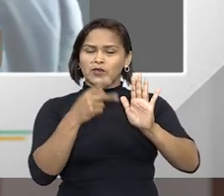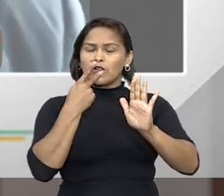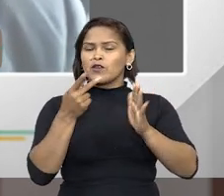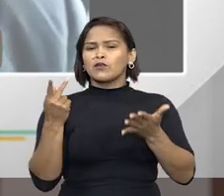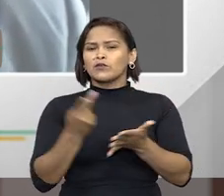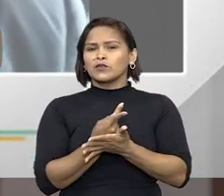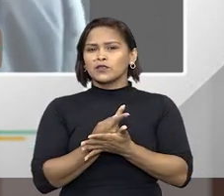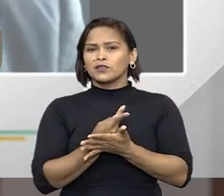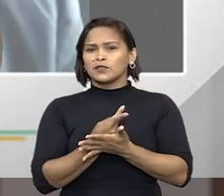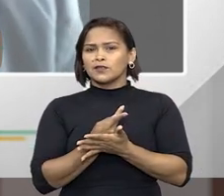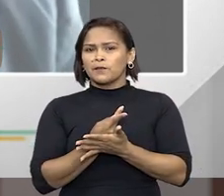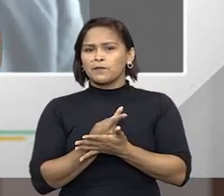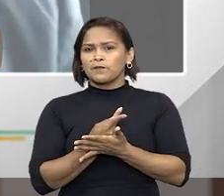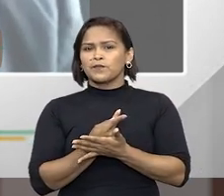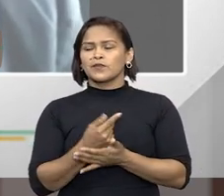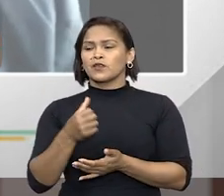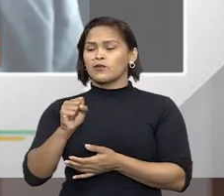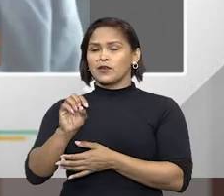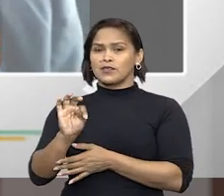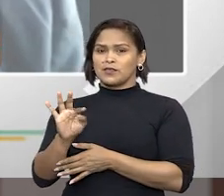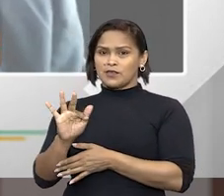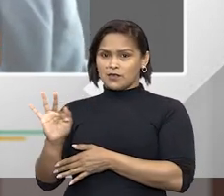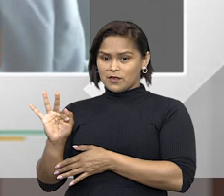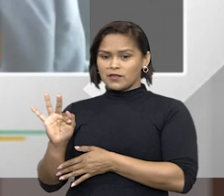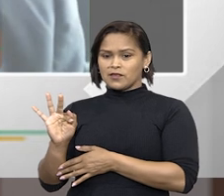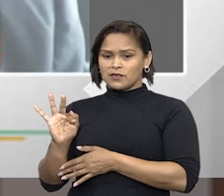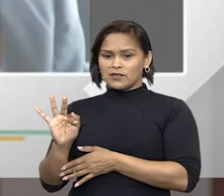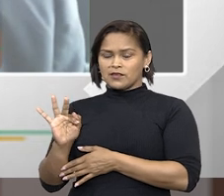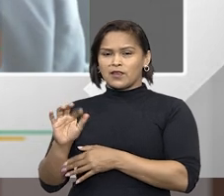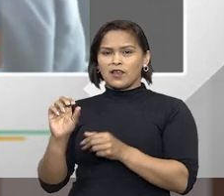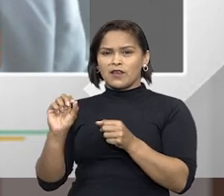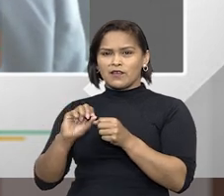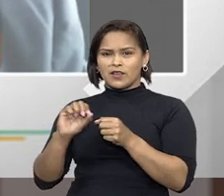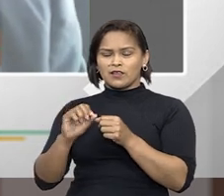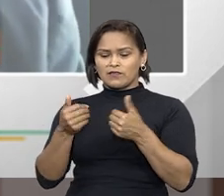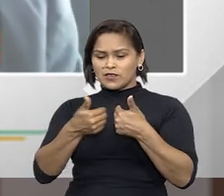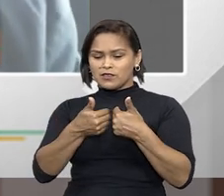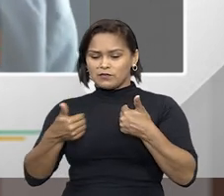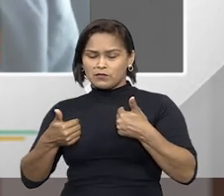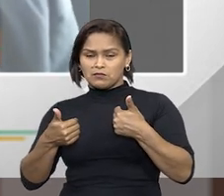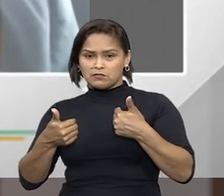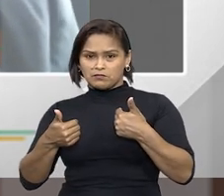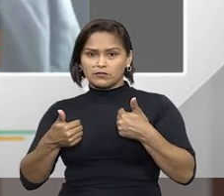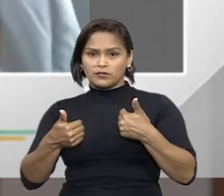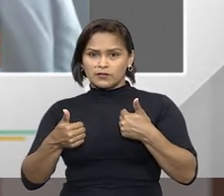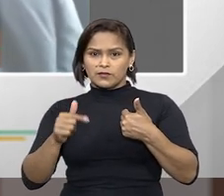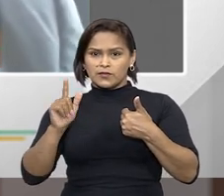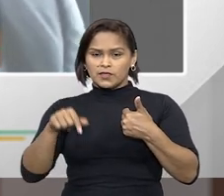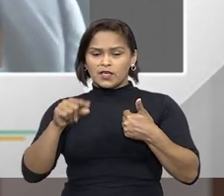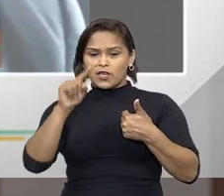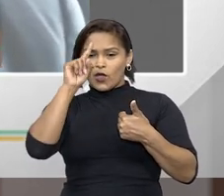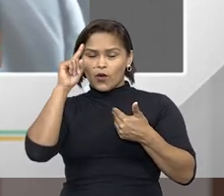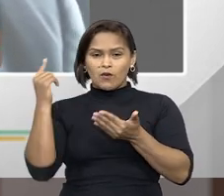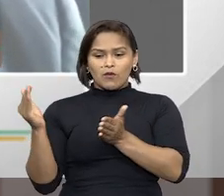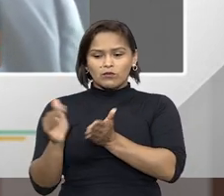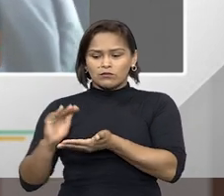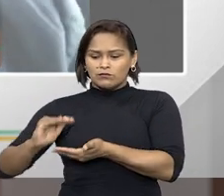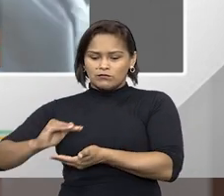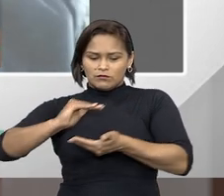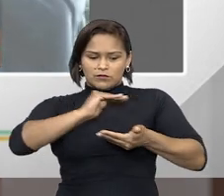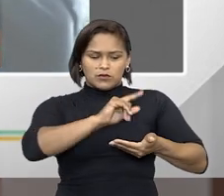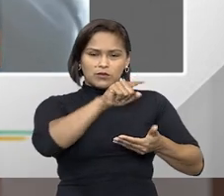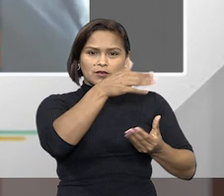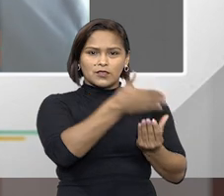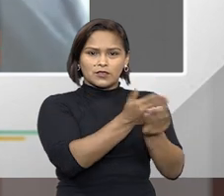Que o Supremo, então, fez uma separação e determinou a remessa desses autos